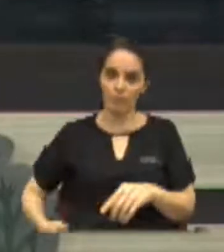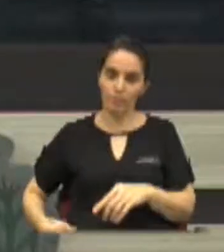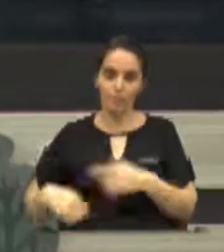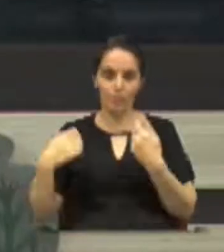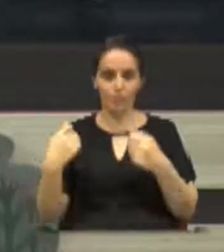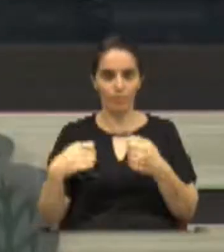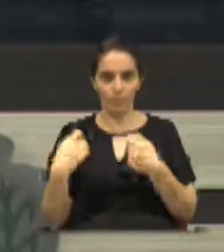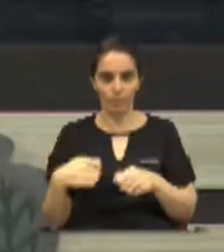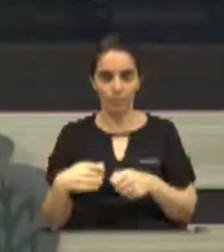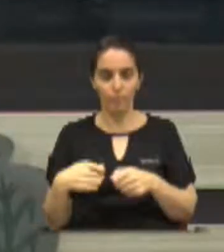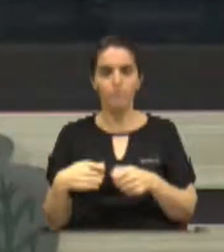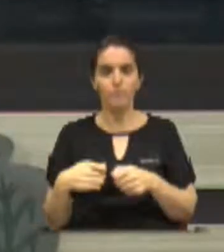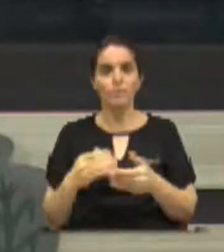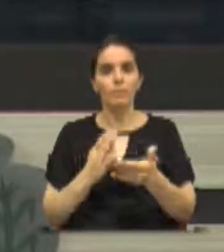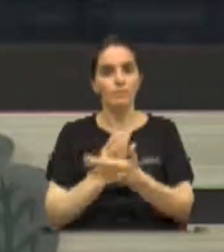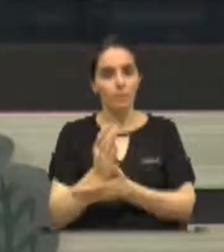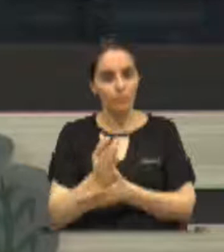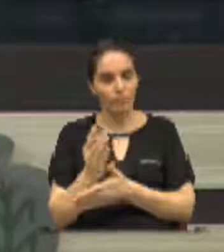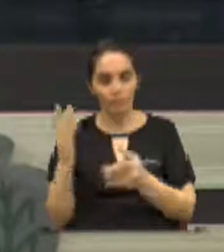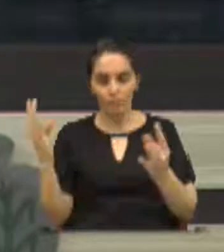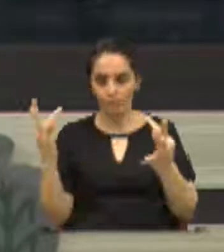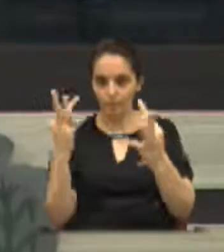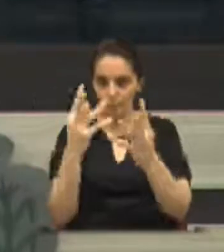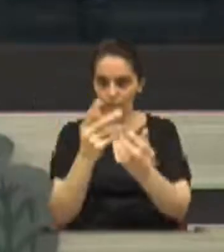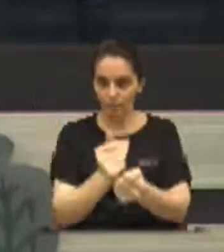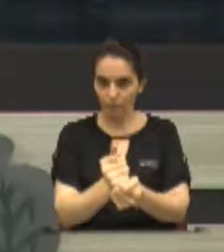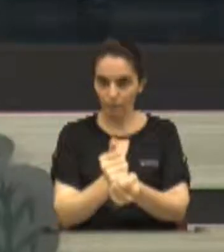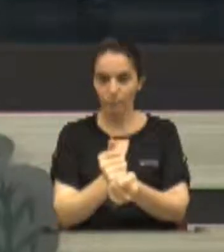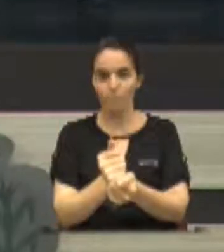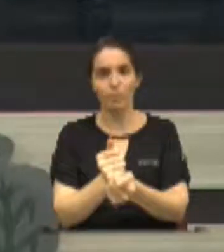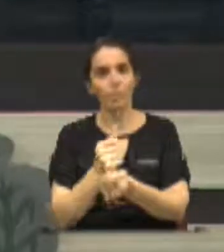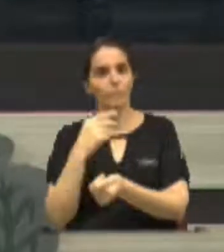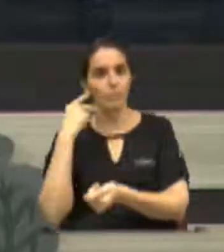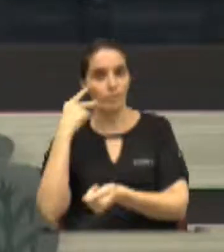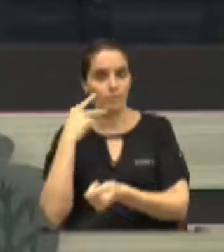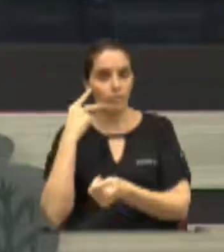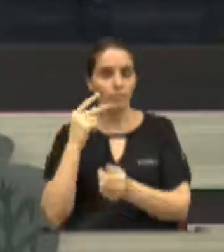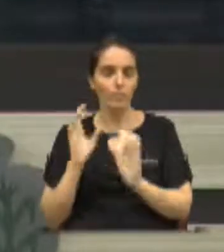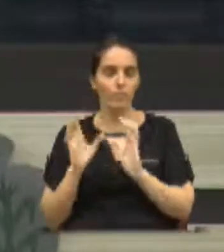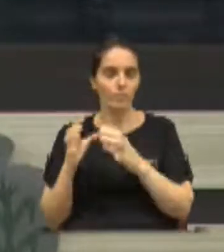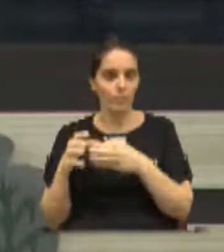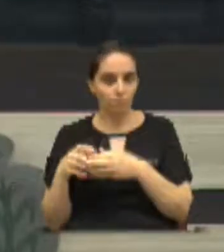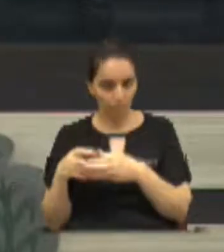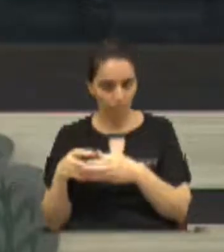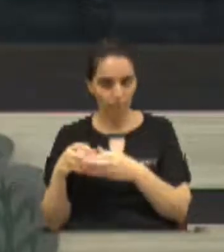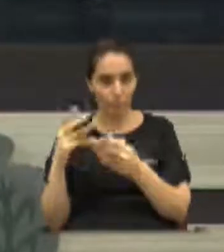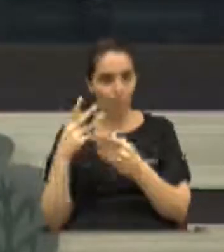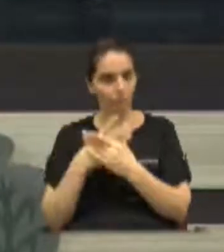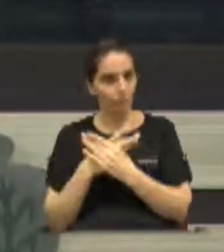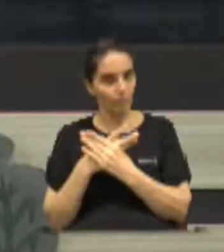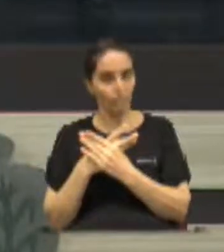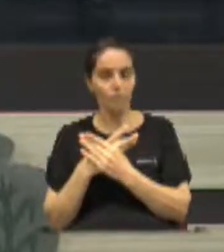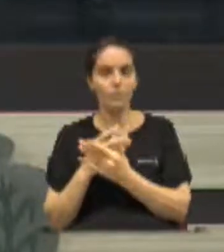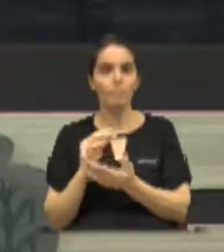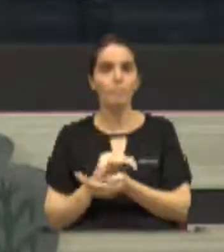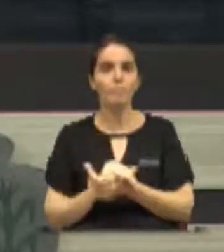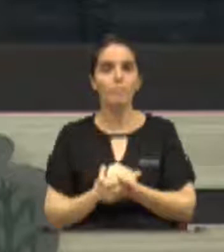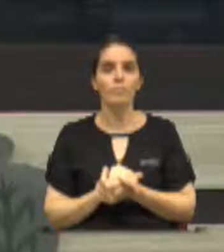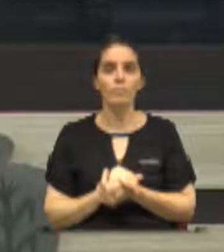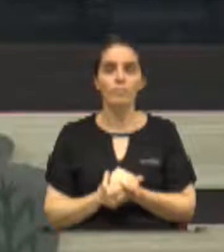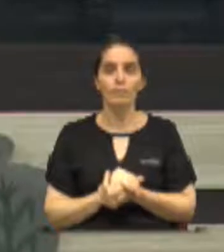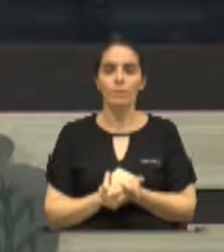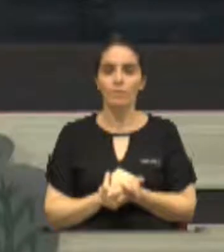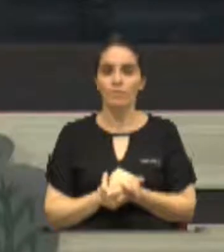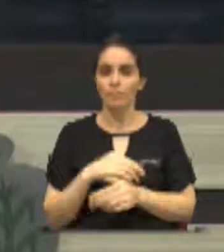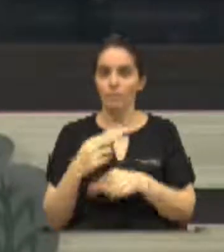deve prescindir de uma aprovação célere e inequívoca por parte dos nobres membros desta egrégia Casa de Leis, vestindo